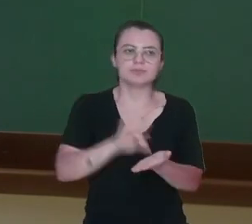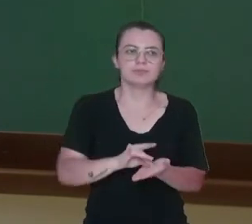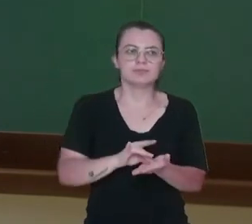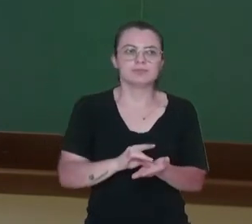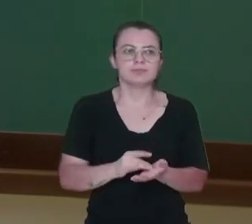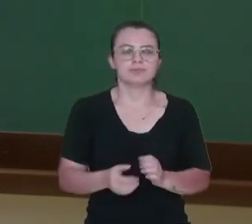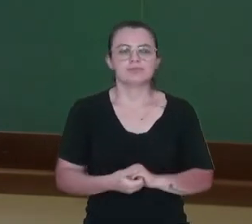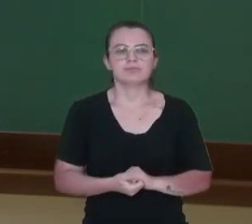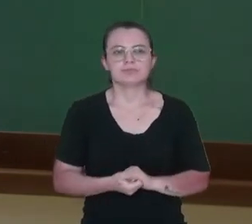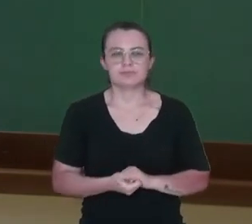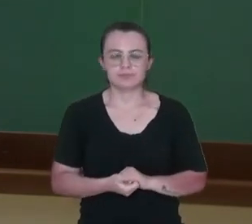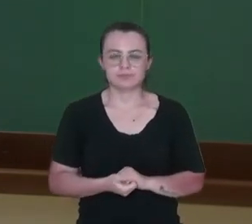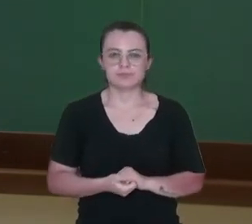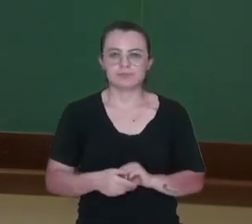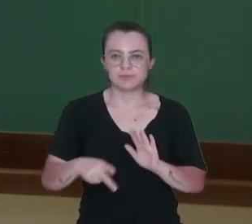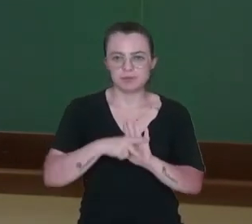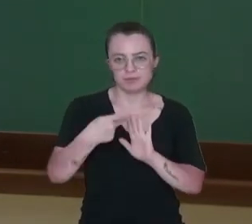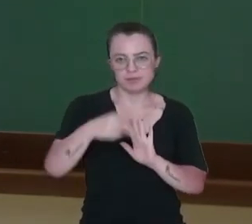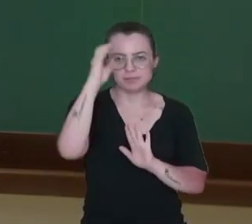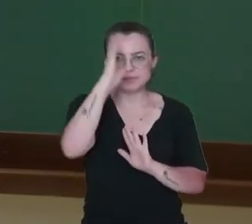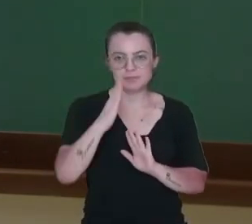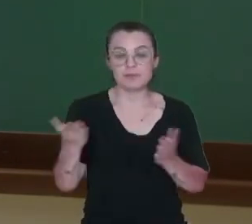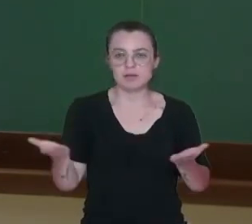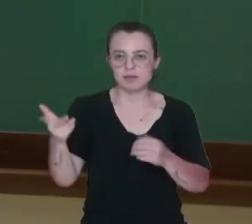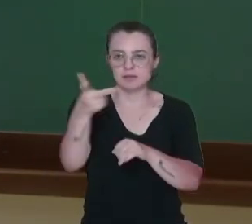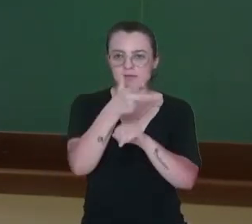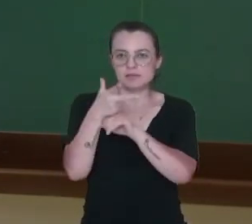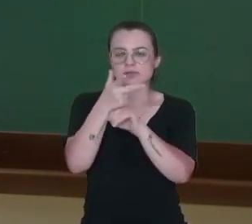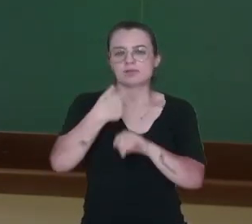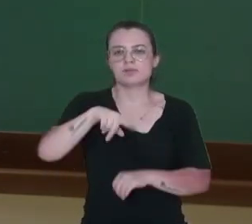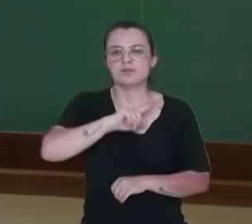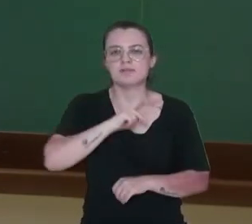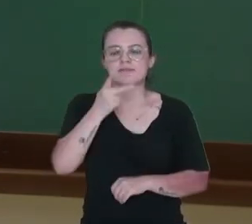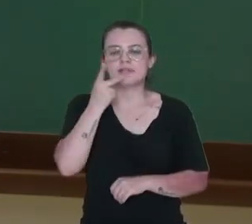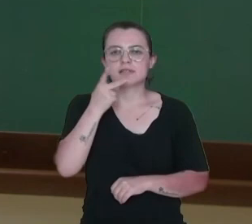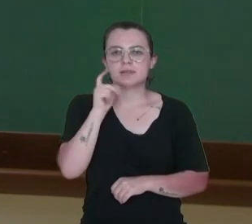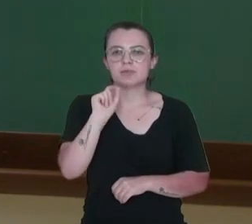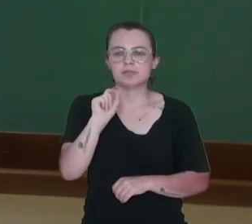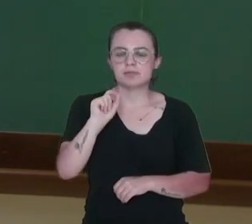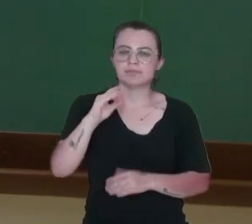oficial atual do Brasil. Nesse vídeo nós falamos